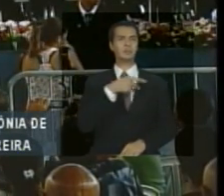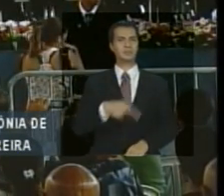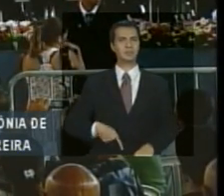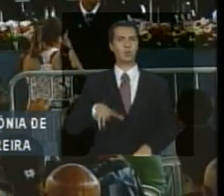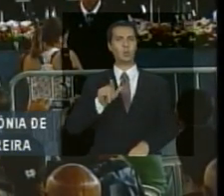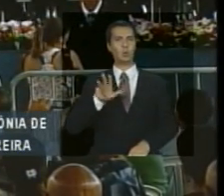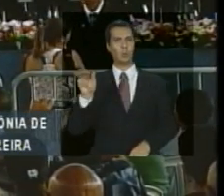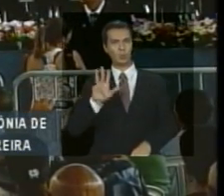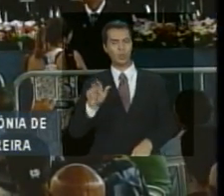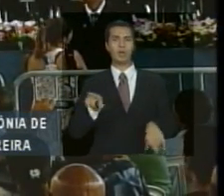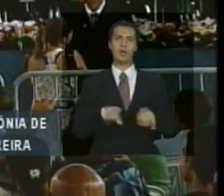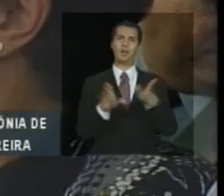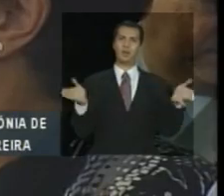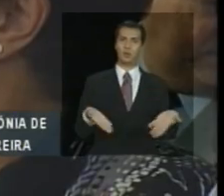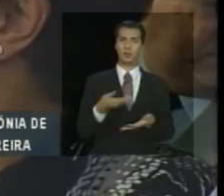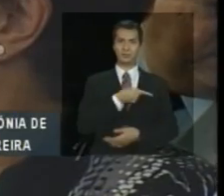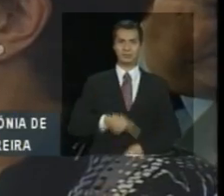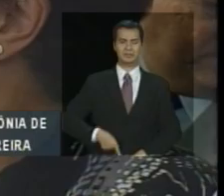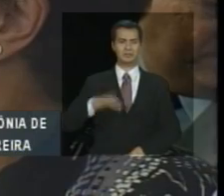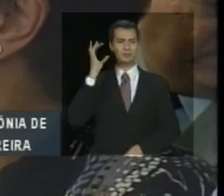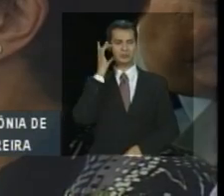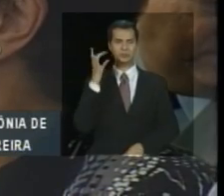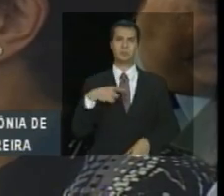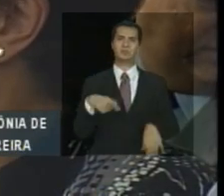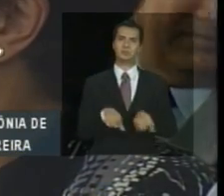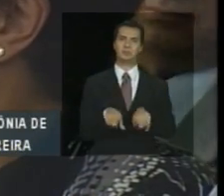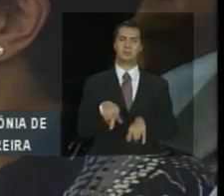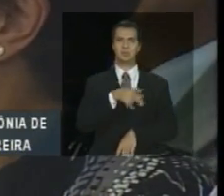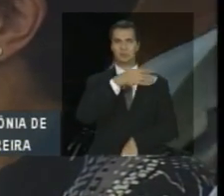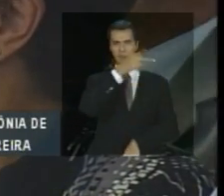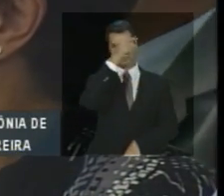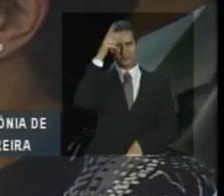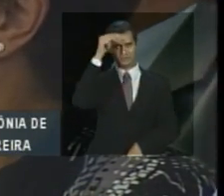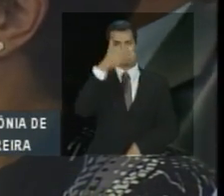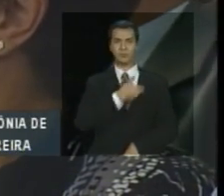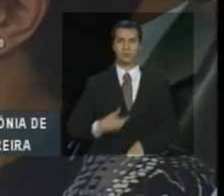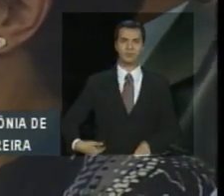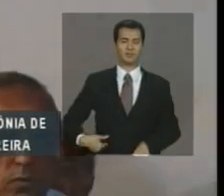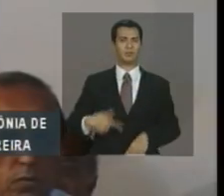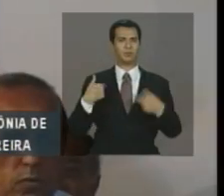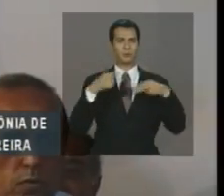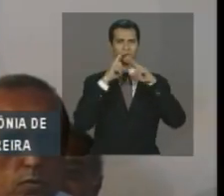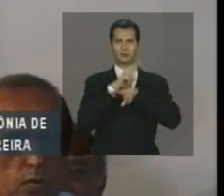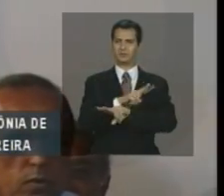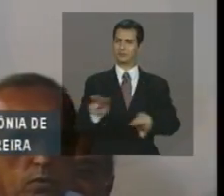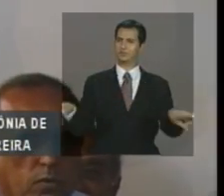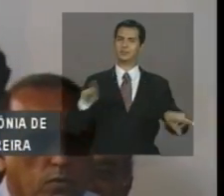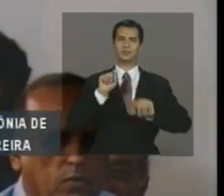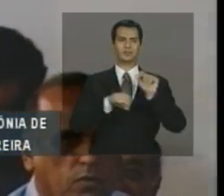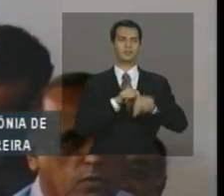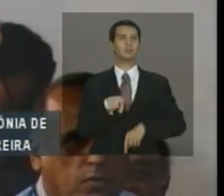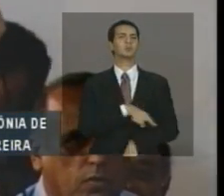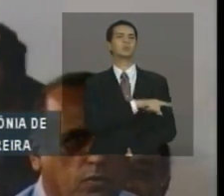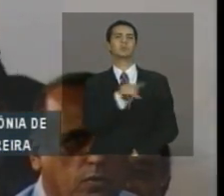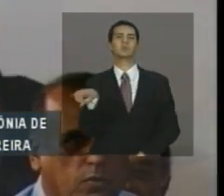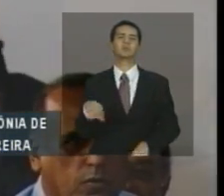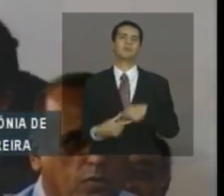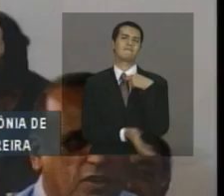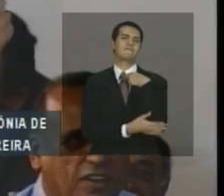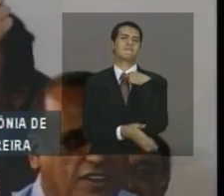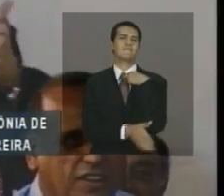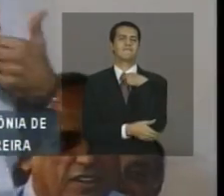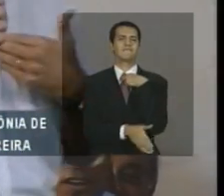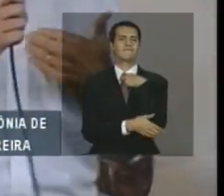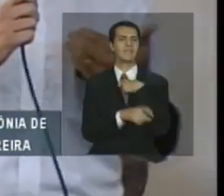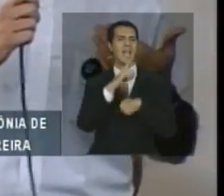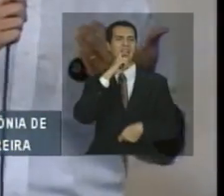tá lá o, os governadores, aqueles governadores todos, né, Cabral? Aqueles prefeitos todos. Eu olho para a cara deles e eu juro que eu penso assim, deve estar tudo morrendo de inveja de mim, que eu sou prefeito do Rio e